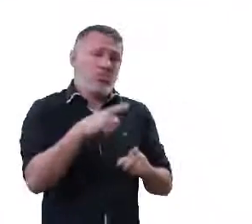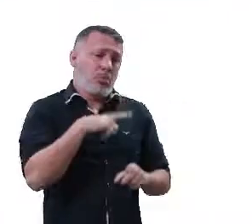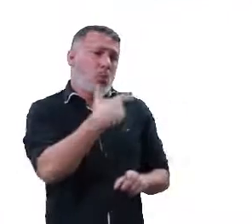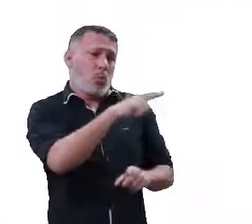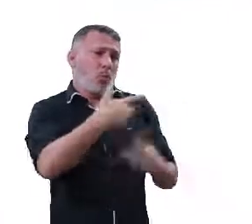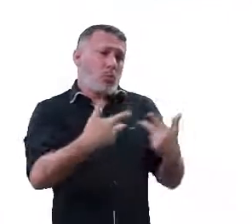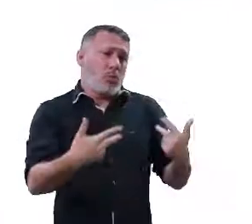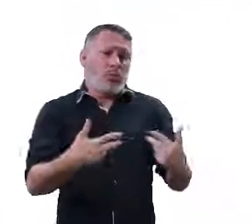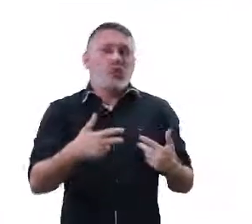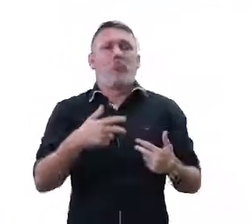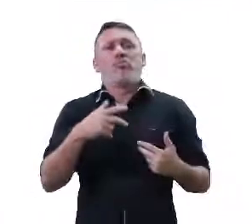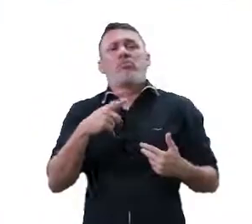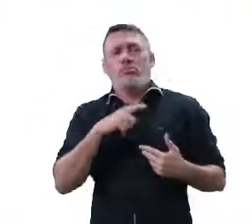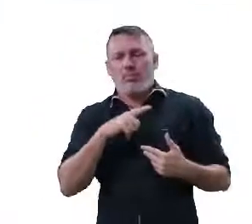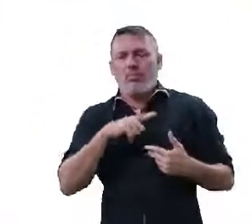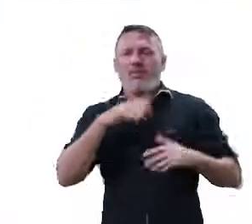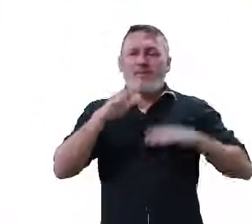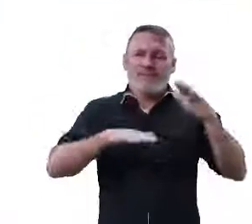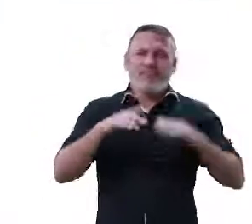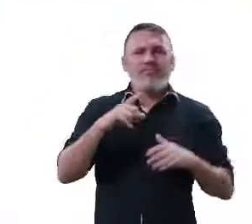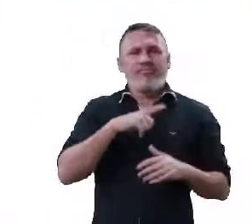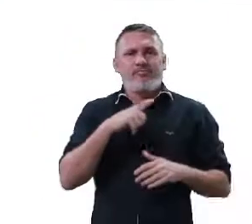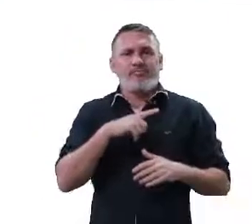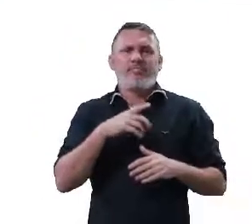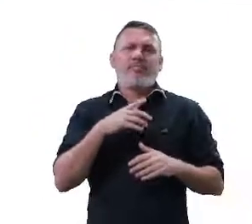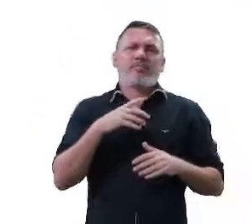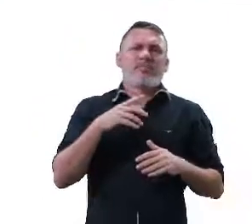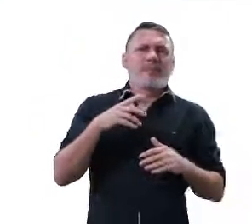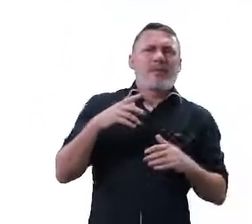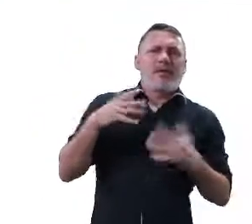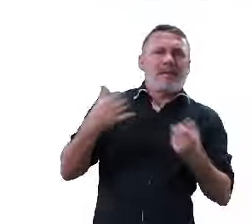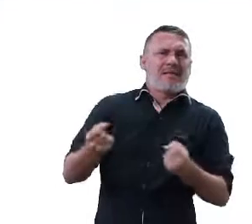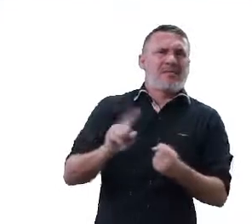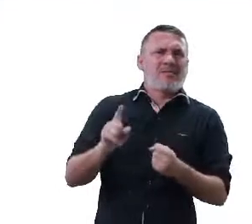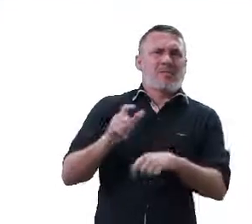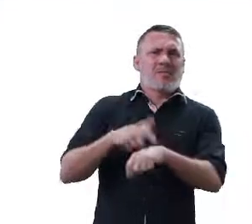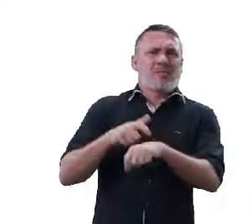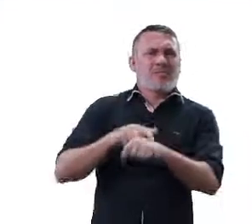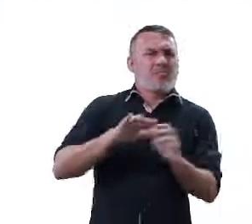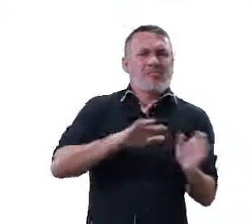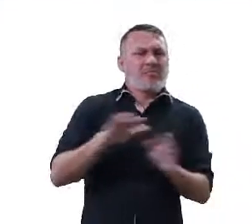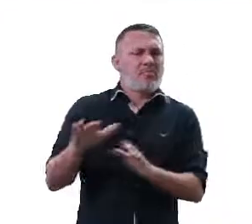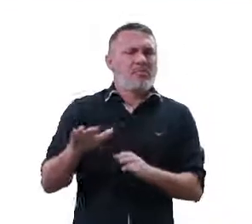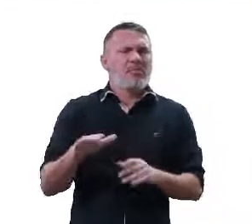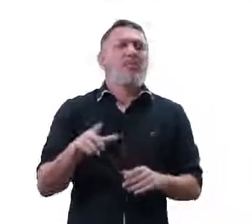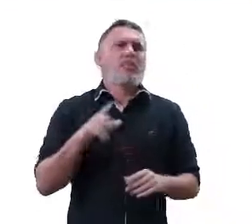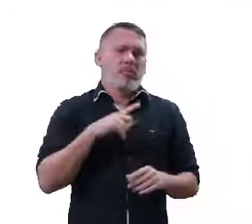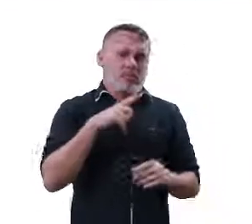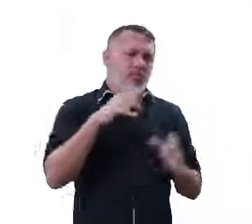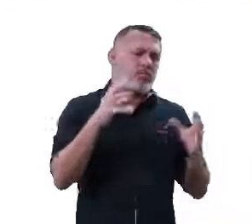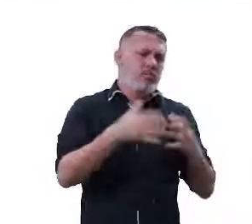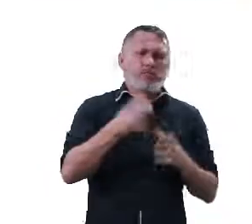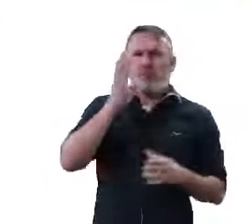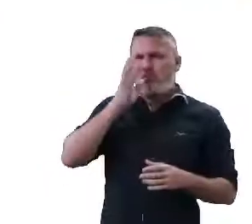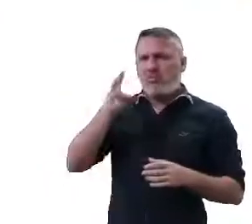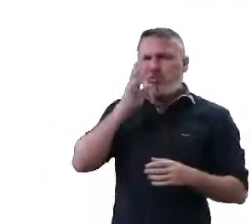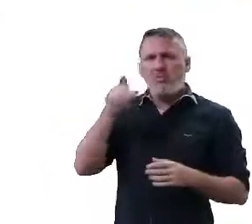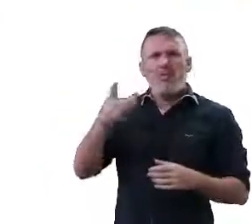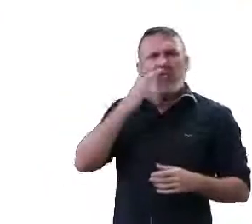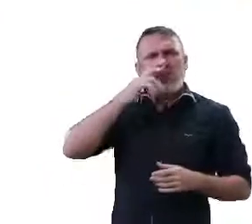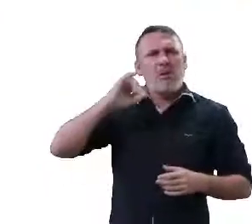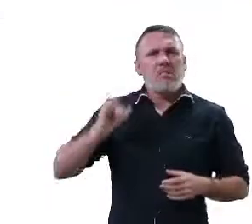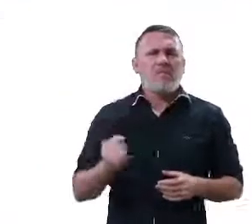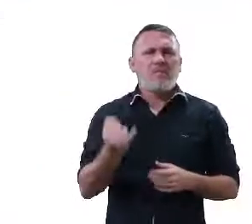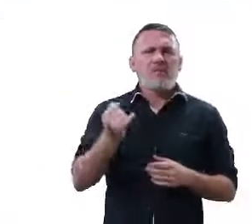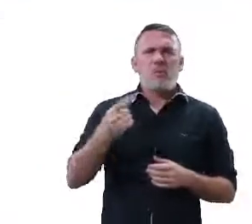tem aqueles que, diante desse quadro, né, negando essa realidade, o que eles fazem? Eles criticam